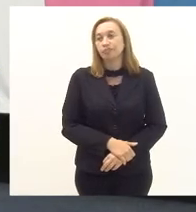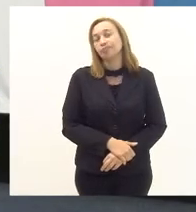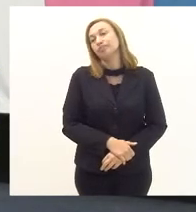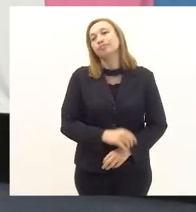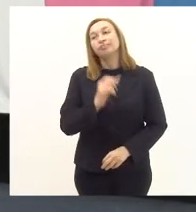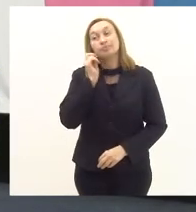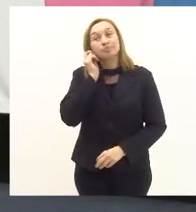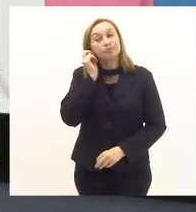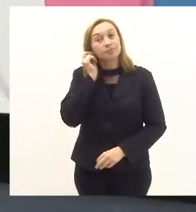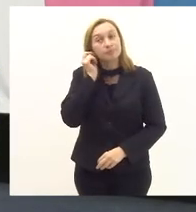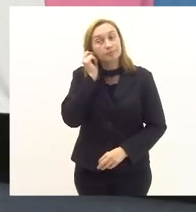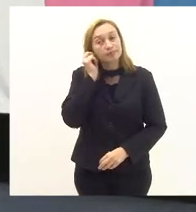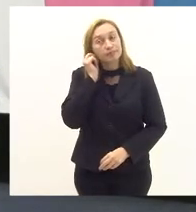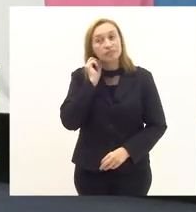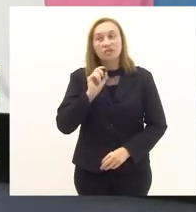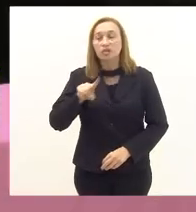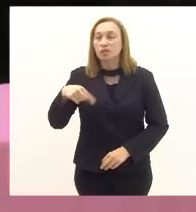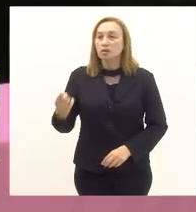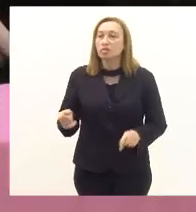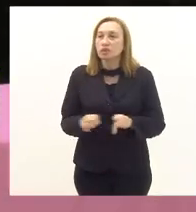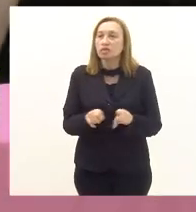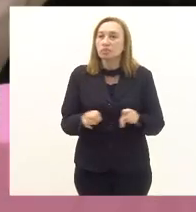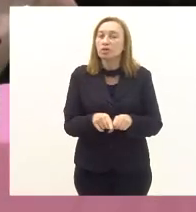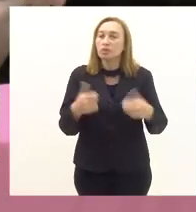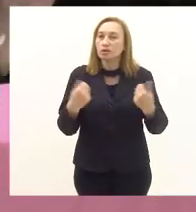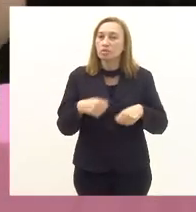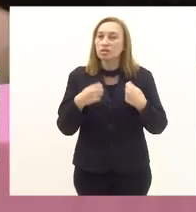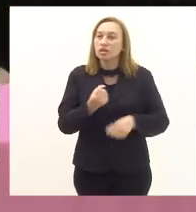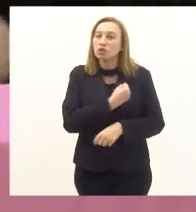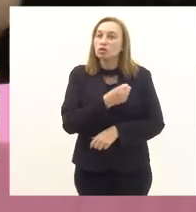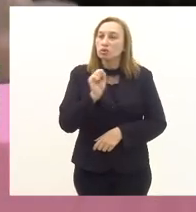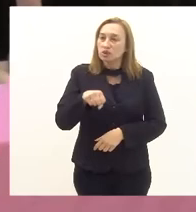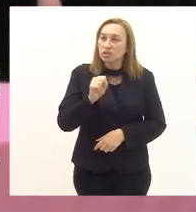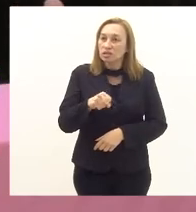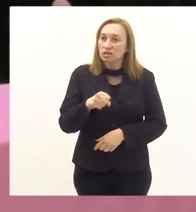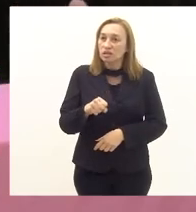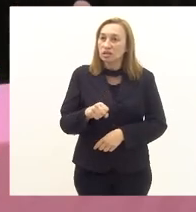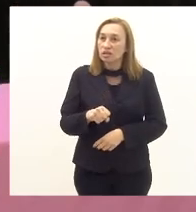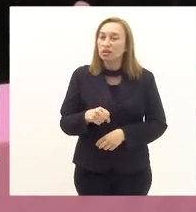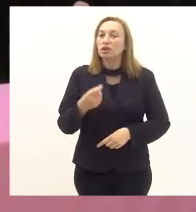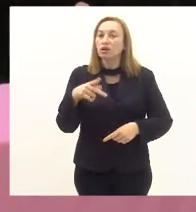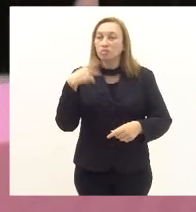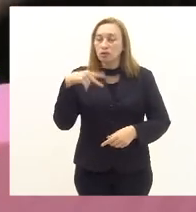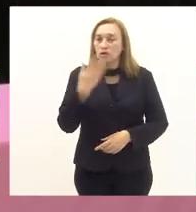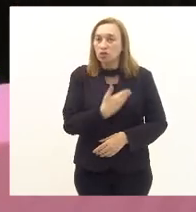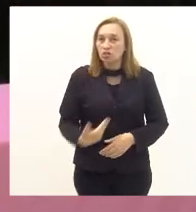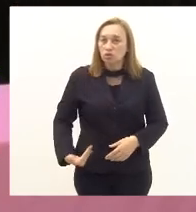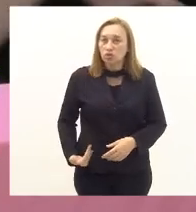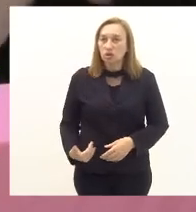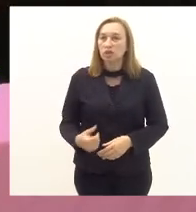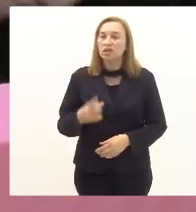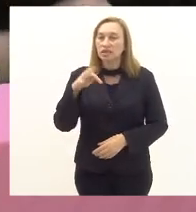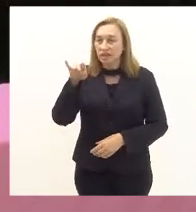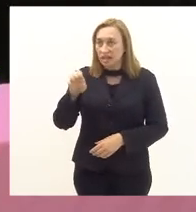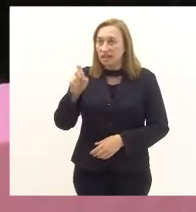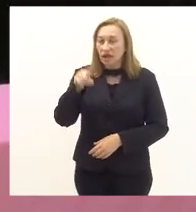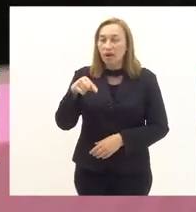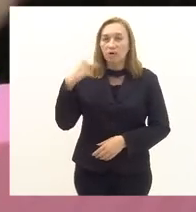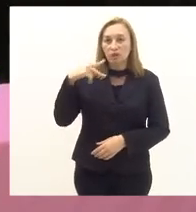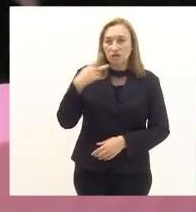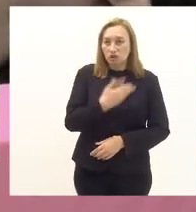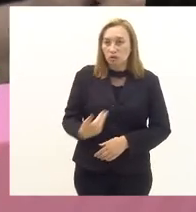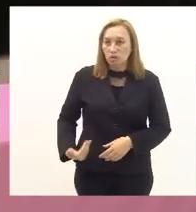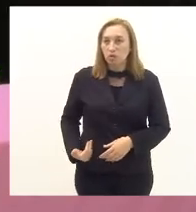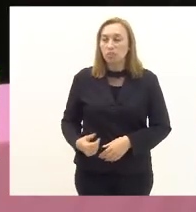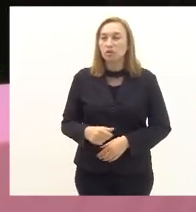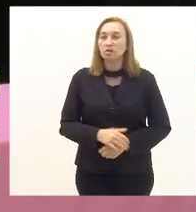que funcionar. Outra coisa, e a gente precisa de números, sim, porque a gente precisa de políticas públicas. A DECRAD é uma política pública, e é